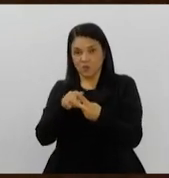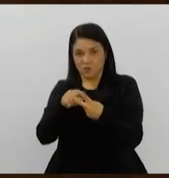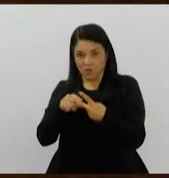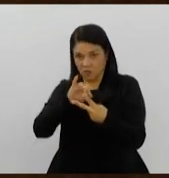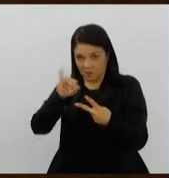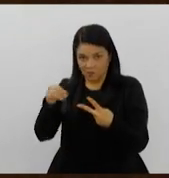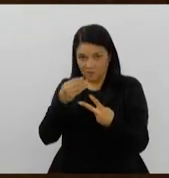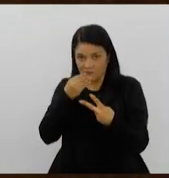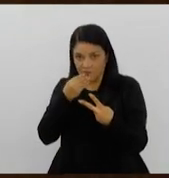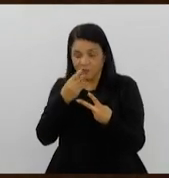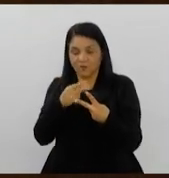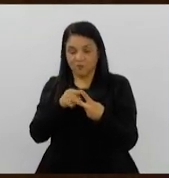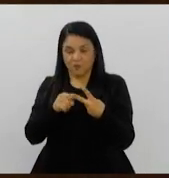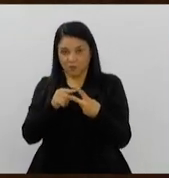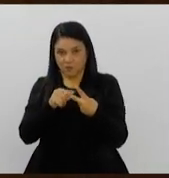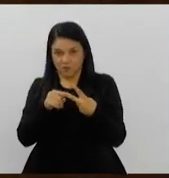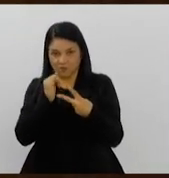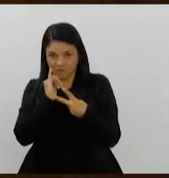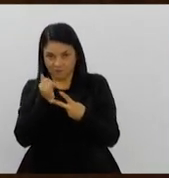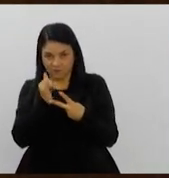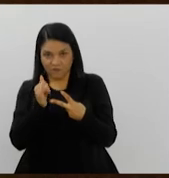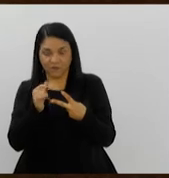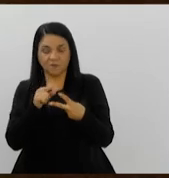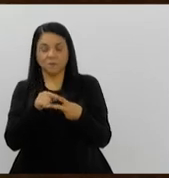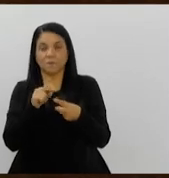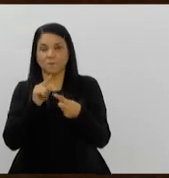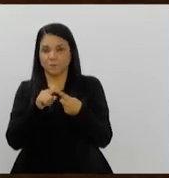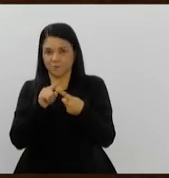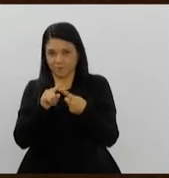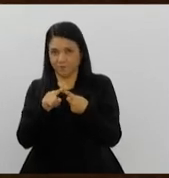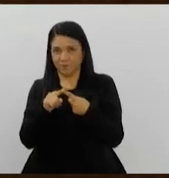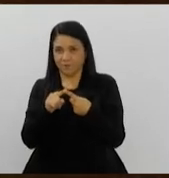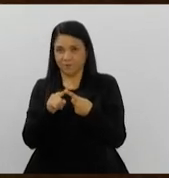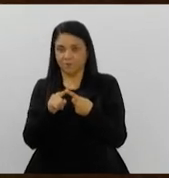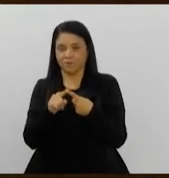observações. Primeiro, para falar aqui a respeito, né,